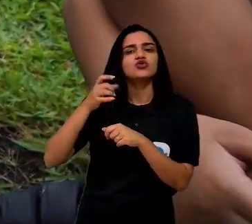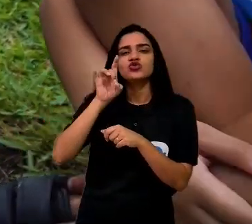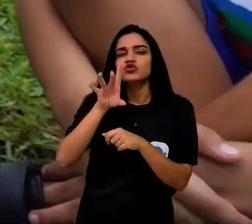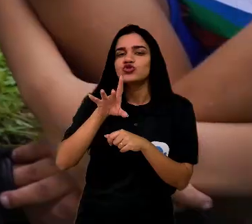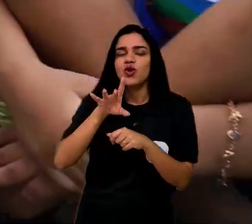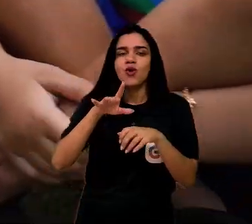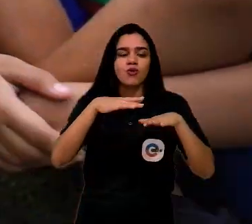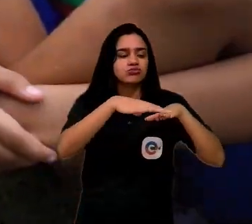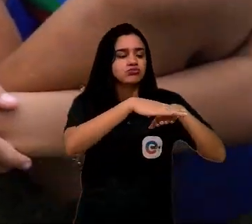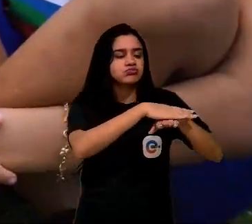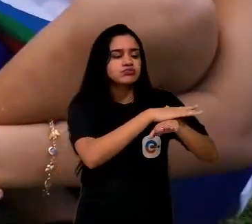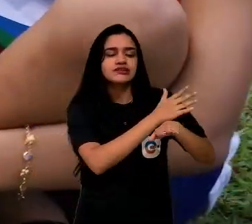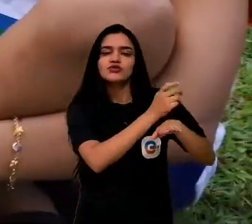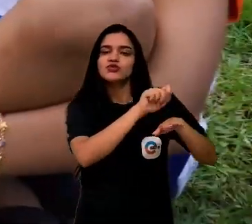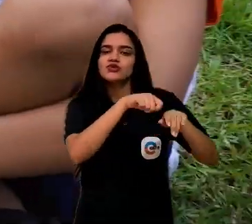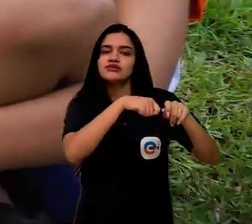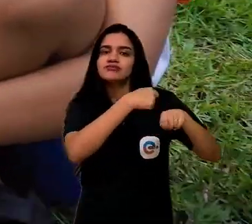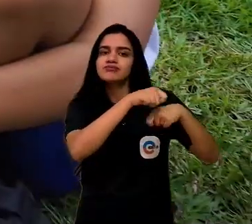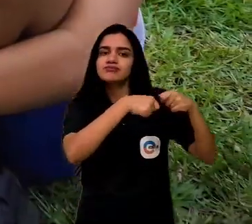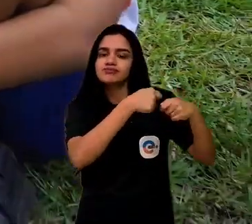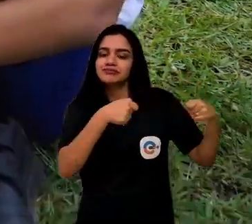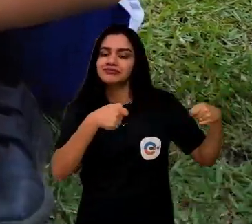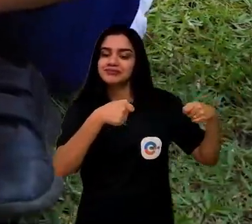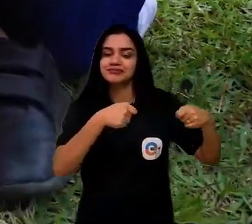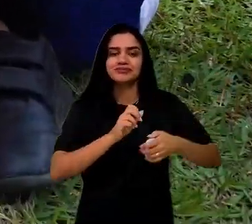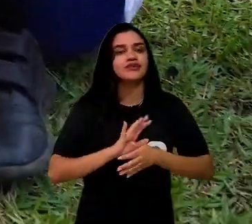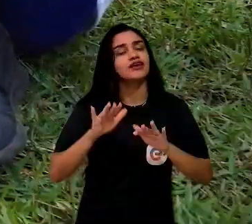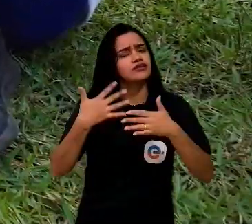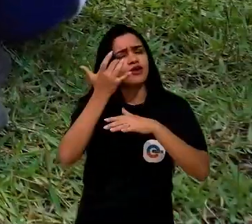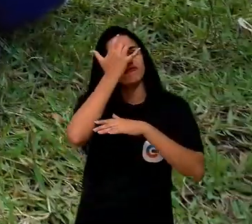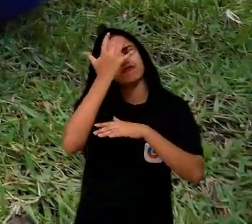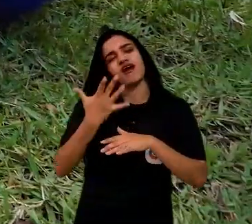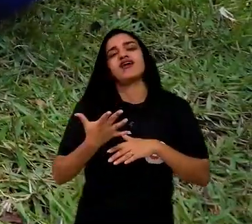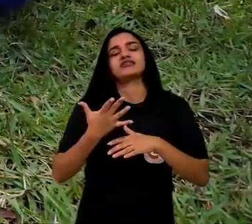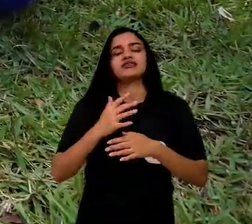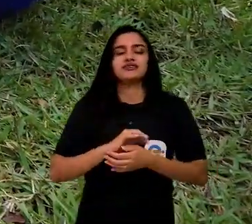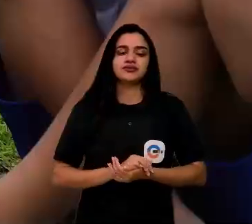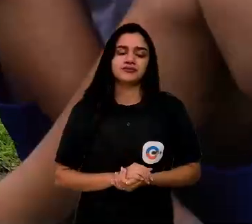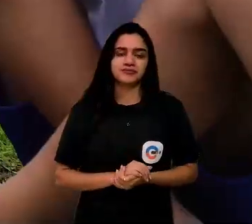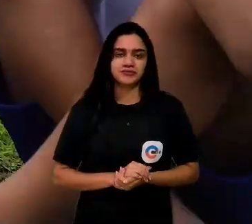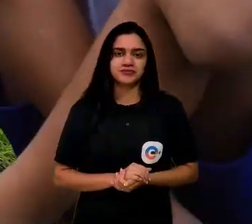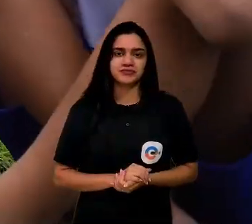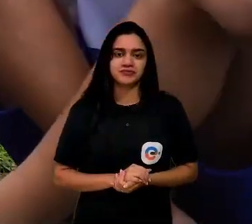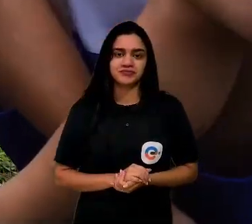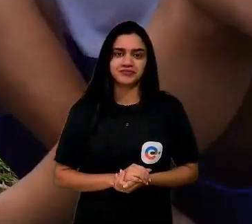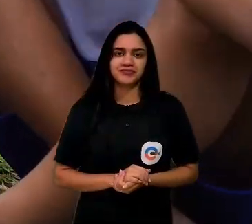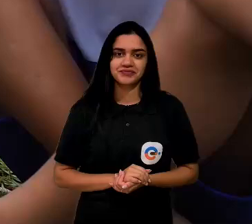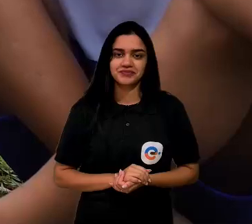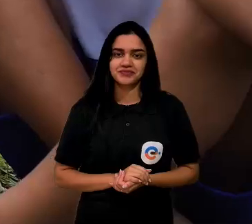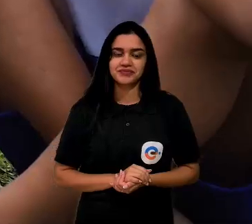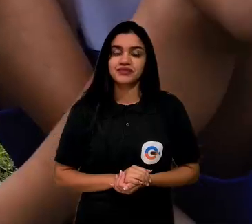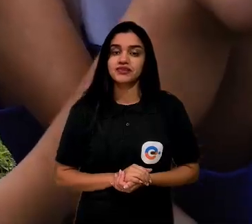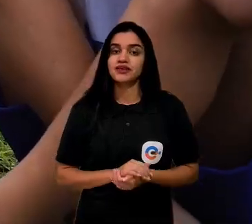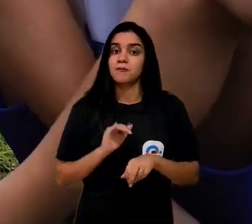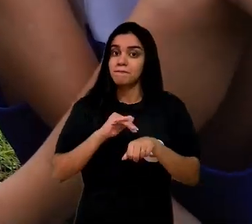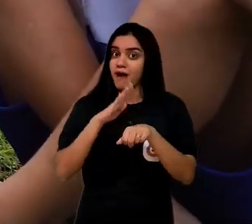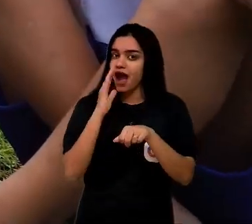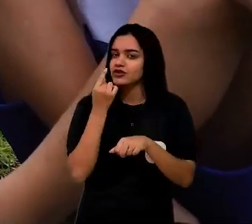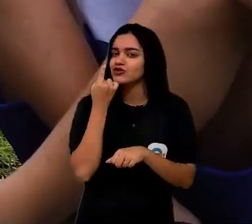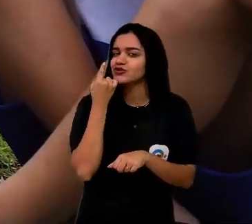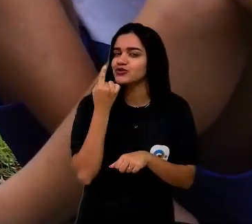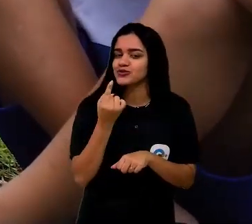sapato. É? Então esse vai ser fácil. Amarrei um, agora eu vou amarrar o outro, ó. Mais um, já tem